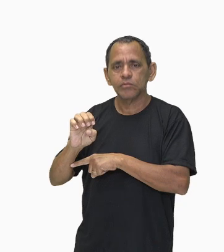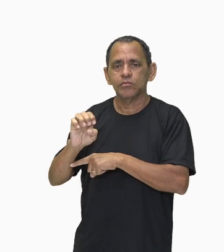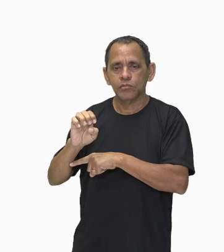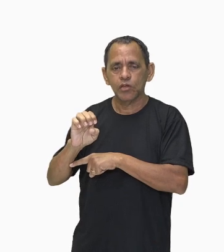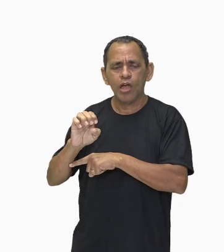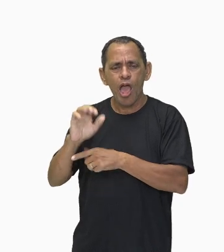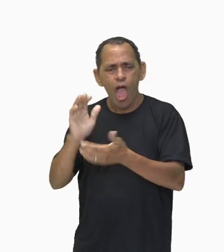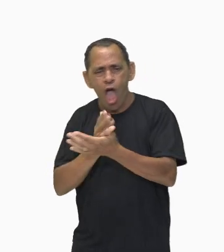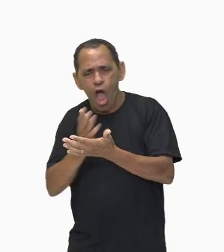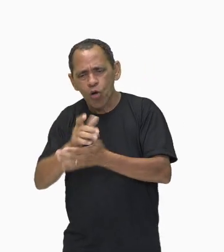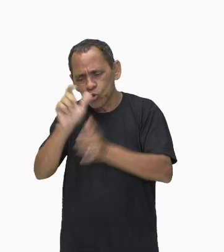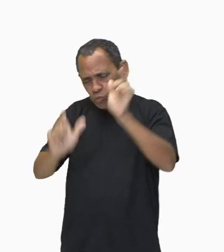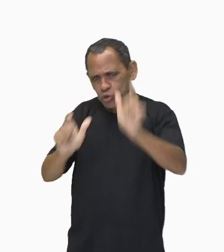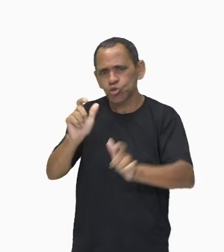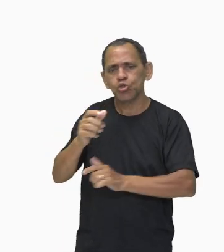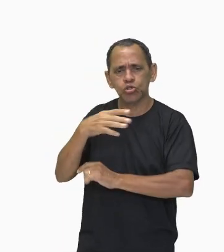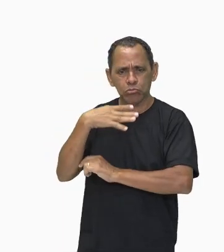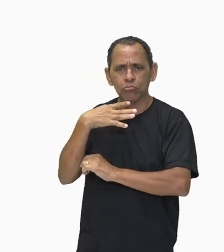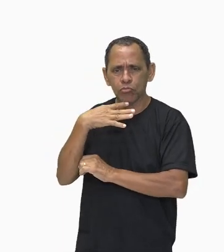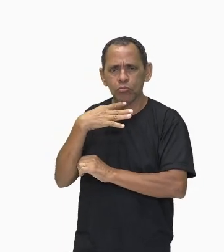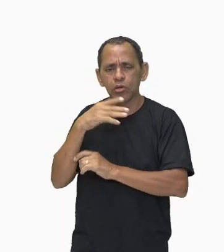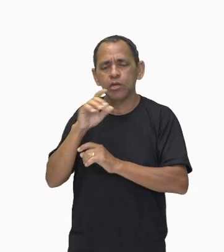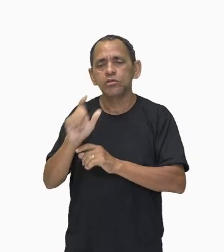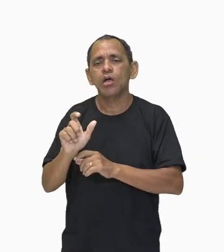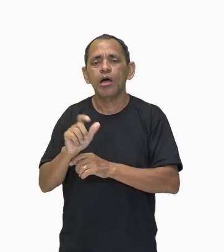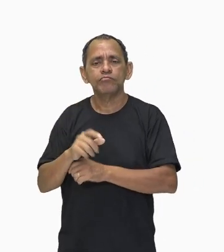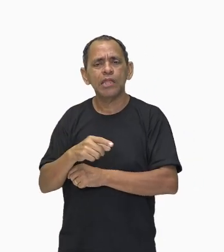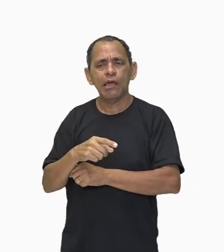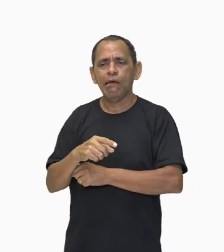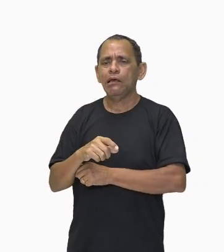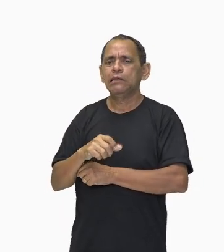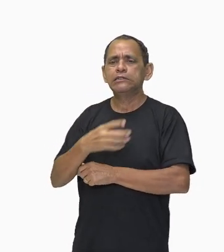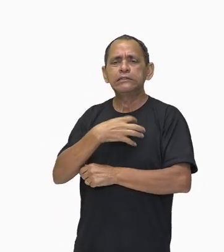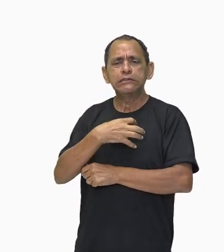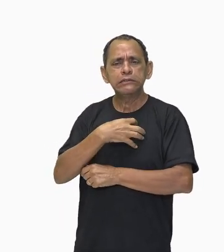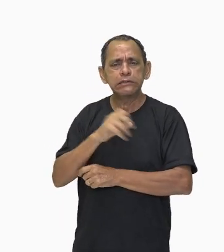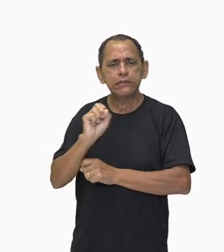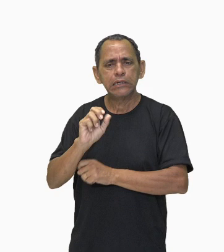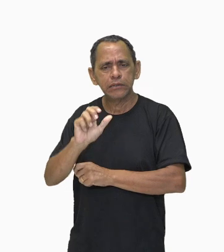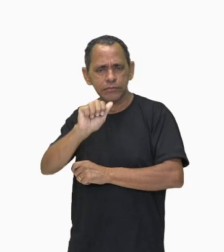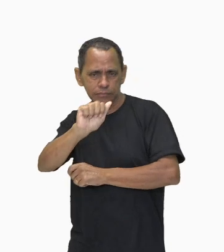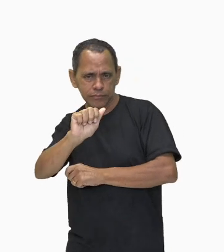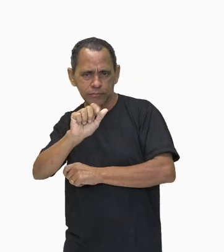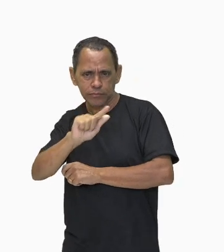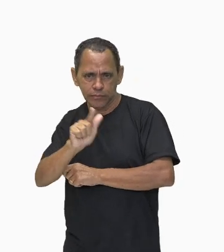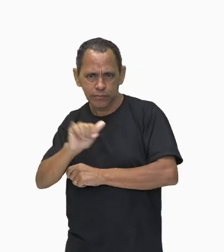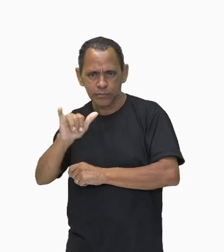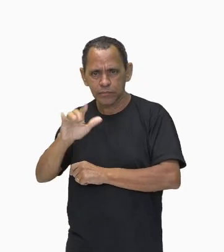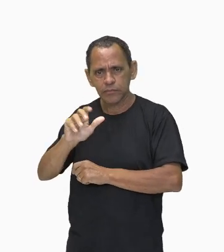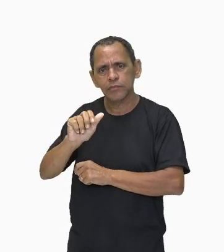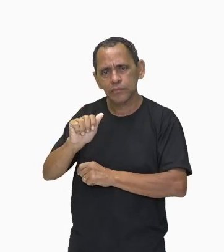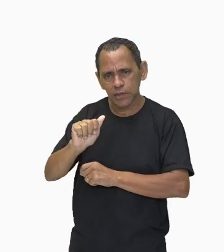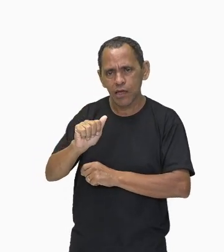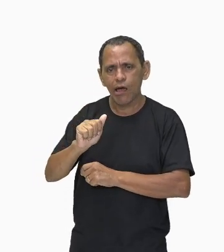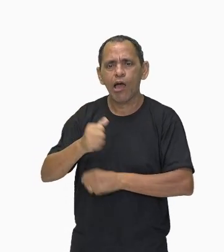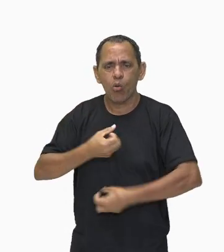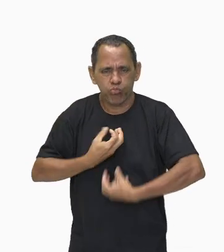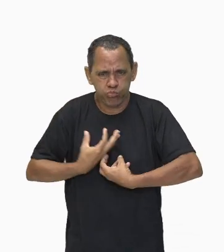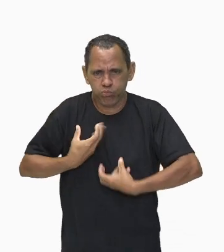disseminada. A gente já sente uma azia, uma queimação, já fala logo, eu devo estar com princípio de gastrite,